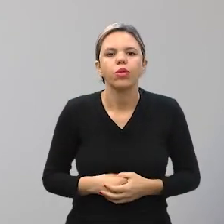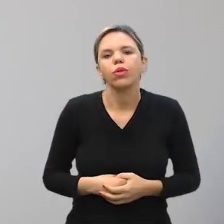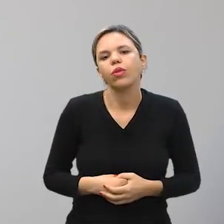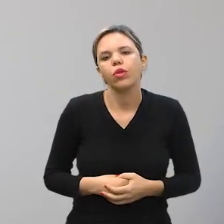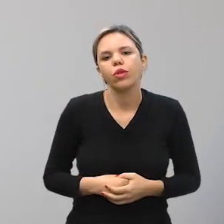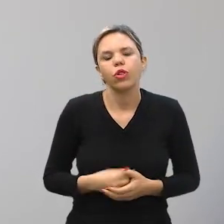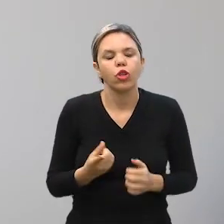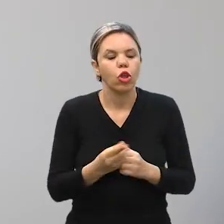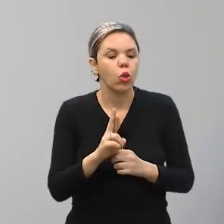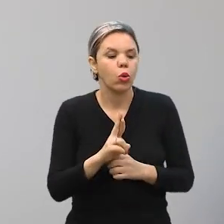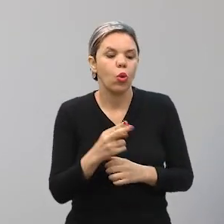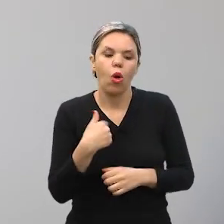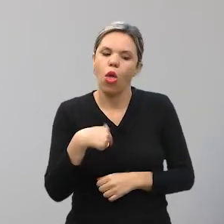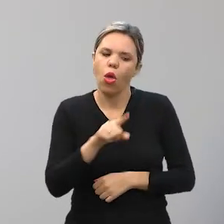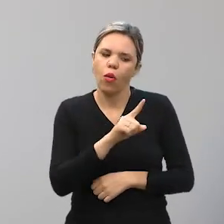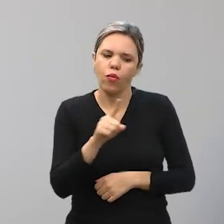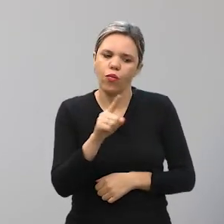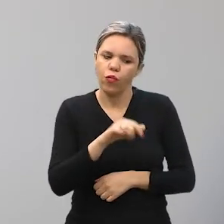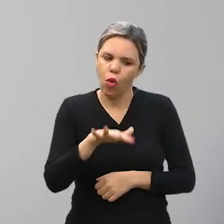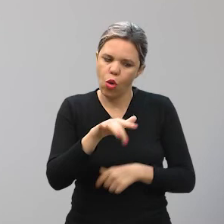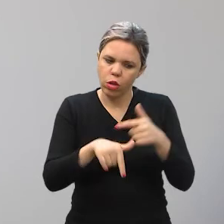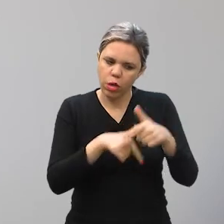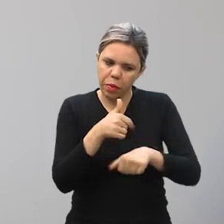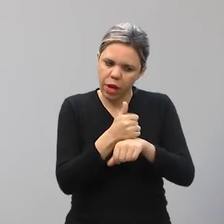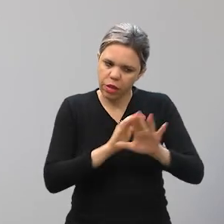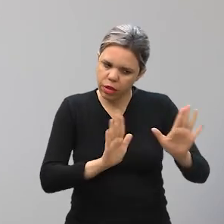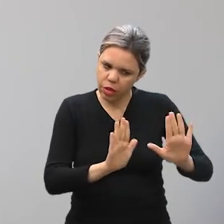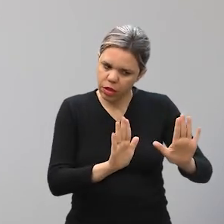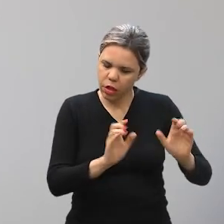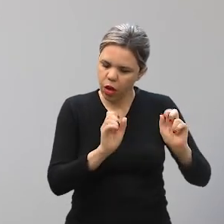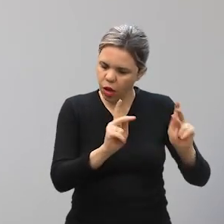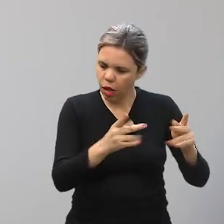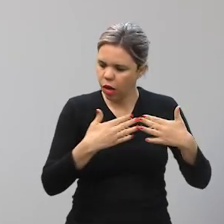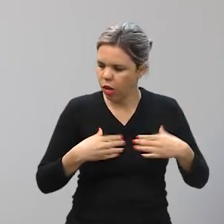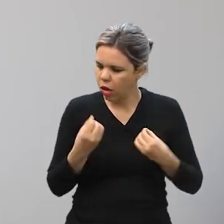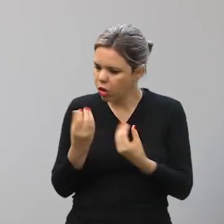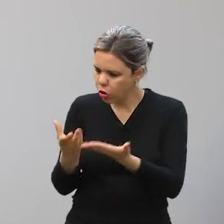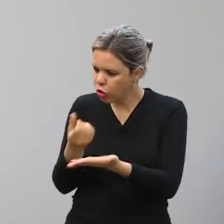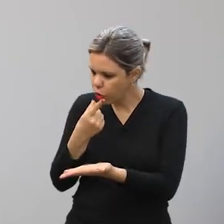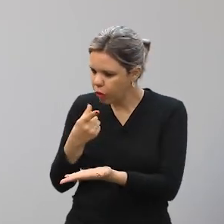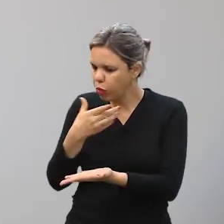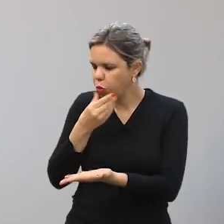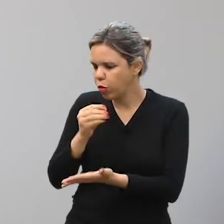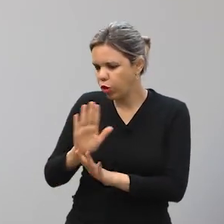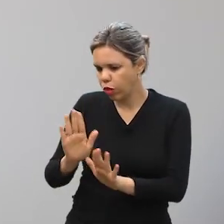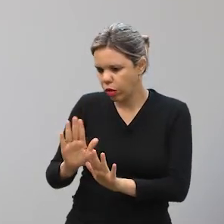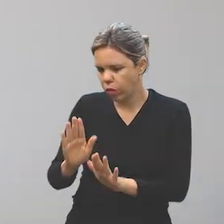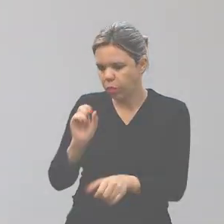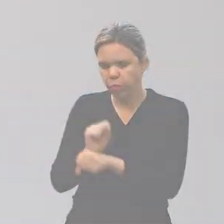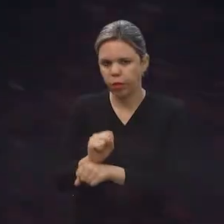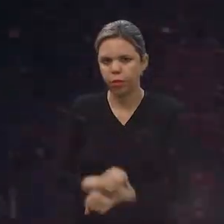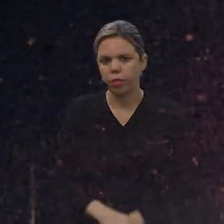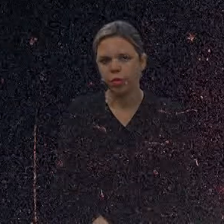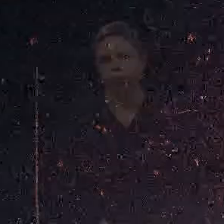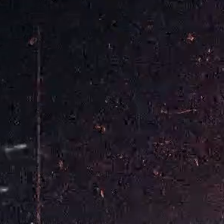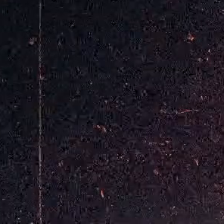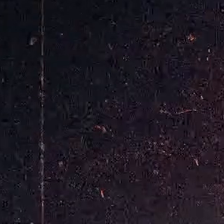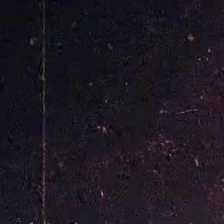doutor Gomes, eu não vou nessa área. Fica tranquilo, eu dou o remédio para o menino, mas paro por aí.